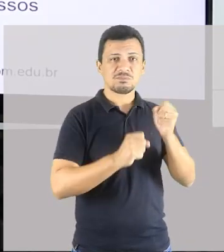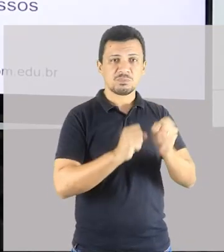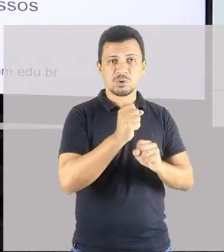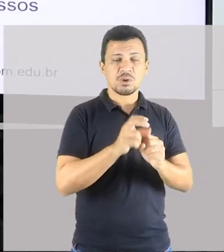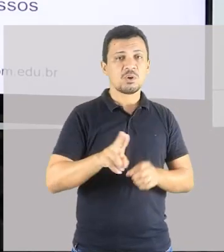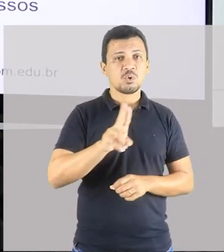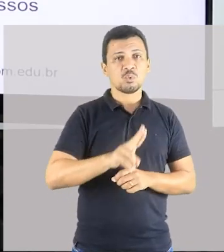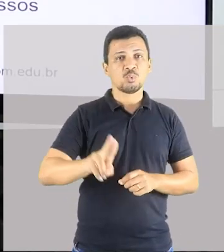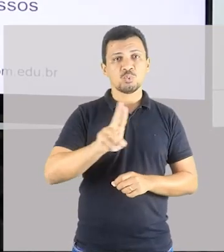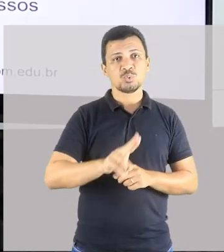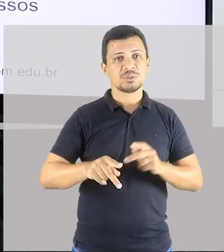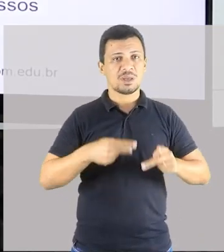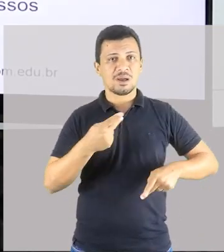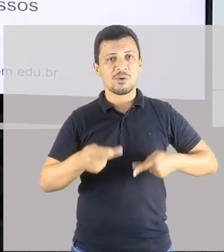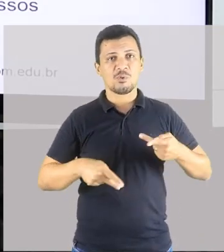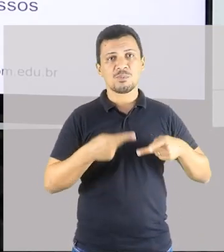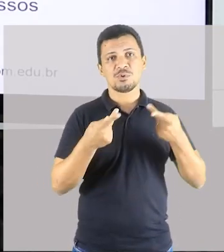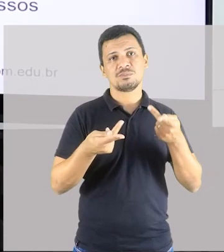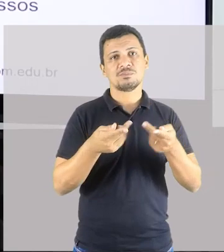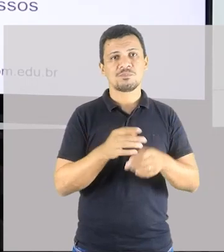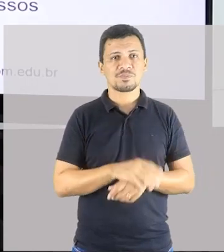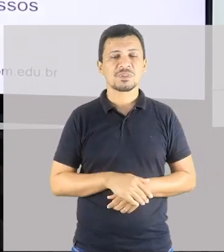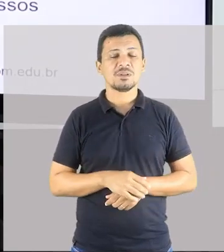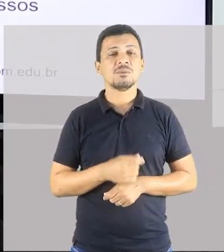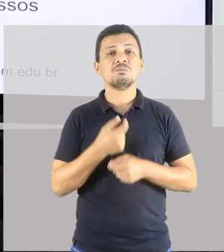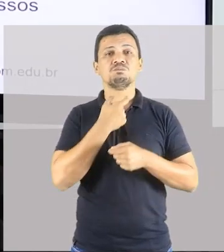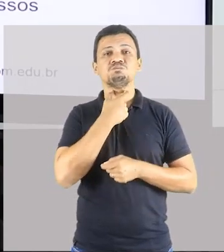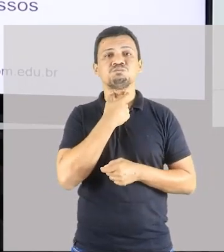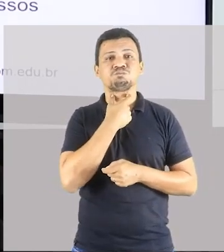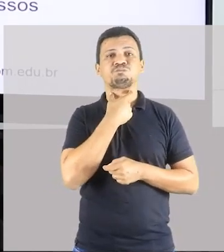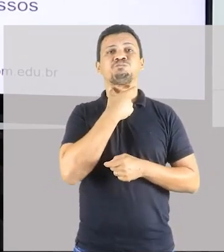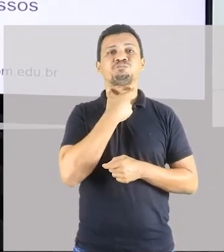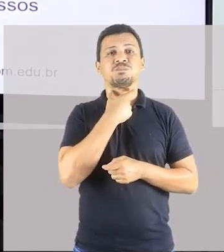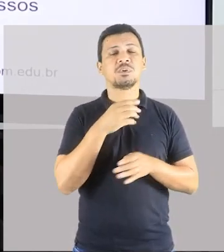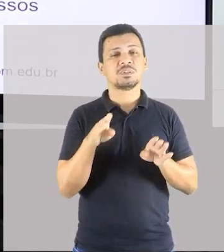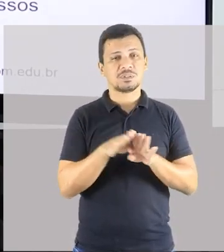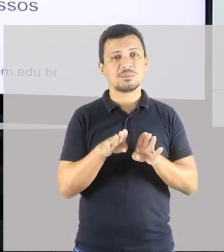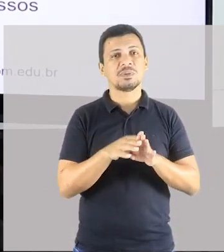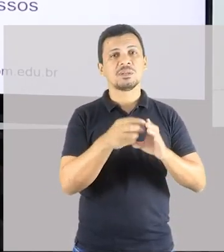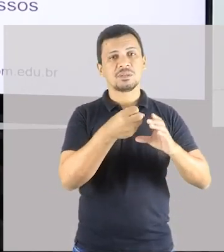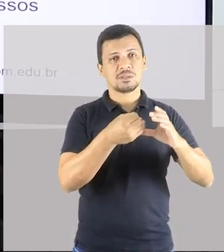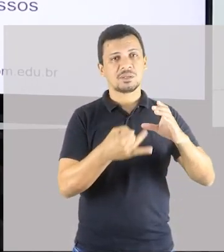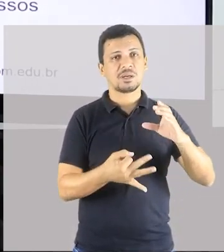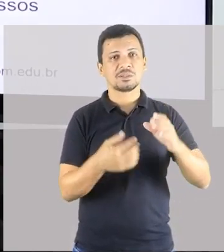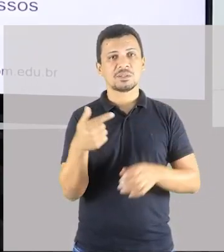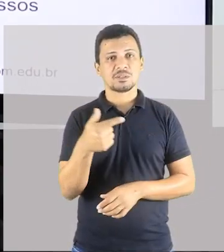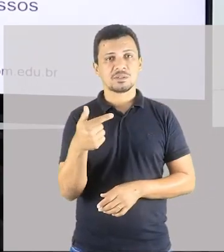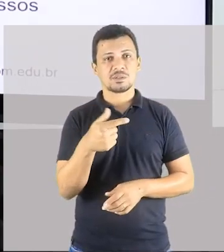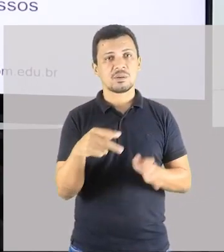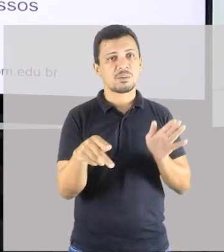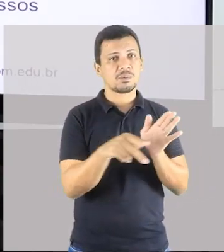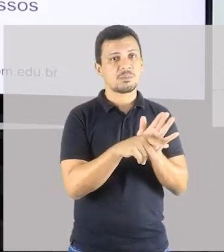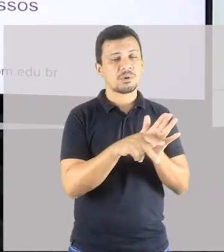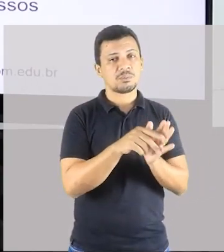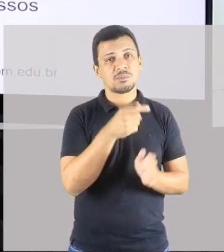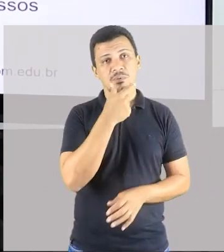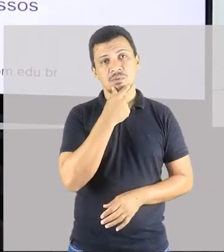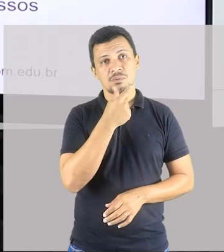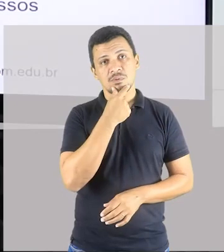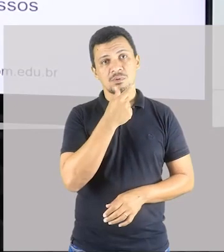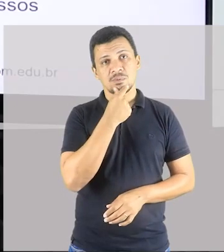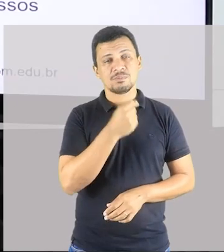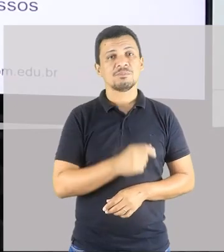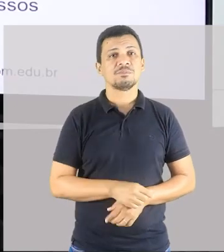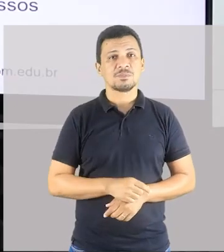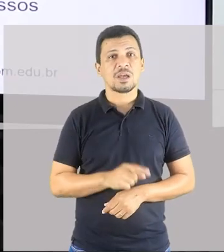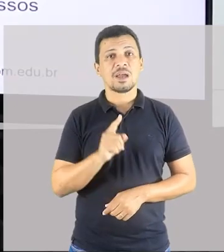esse hormônio. Então, o espessamento das cordas vocais é uma característica secundária do sexo masculino que se deve à